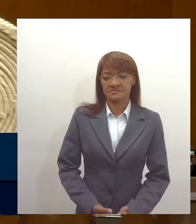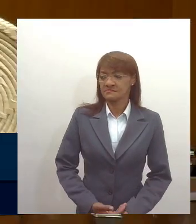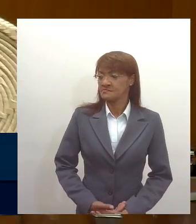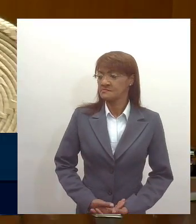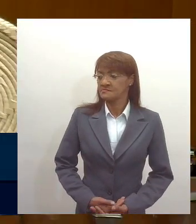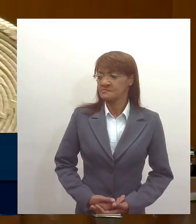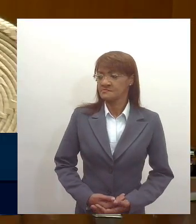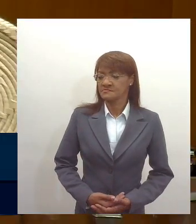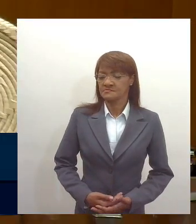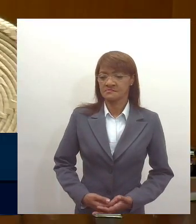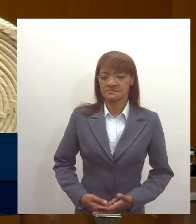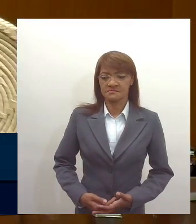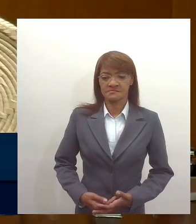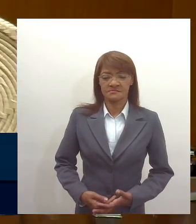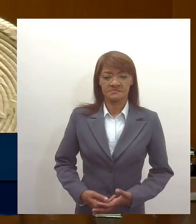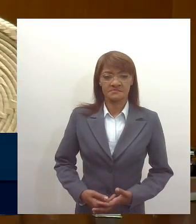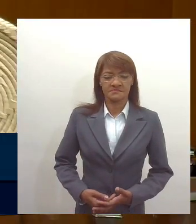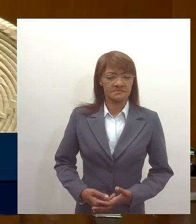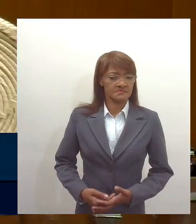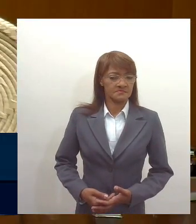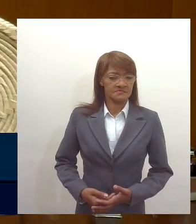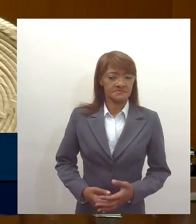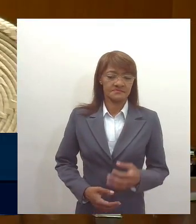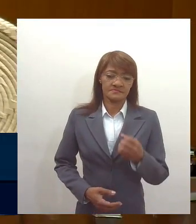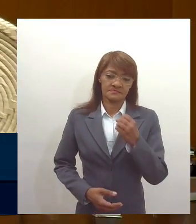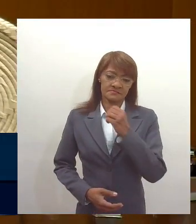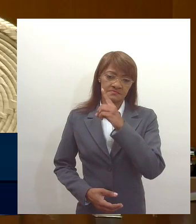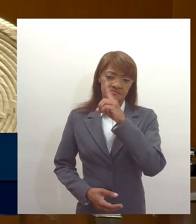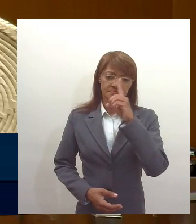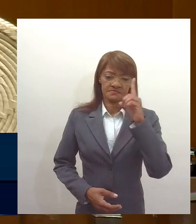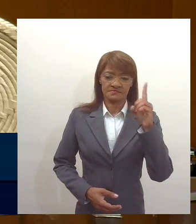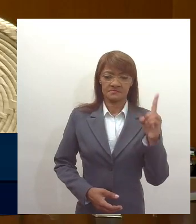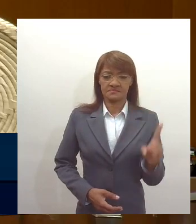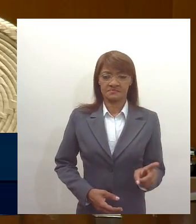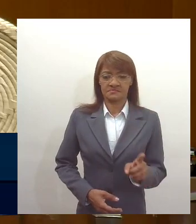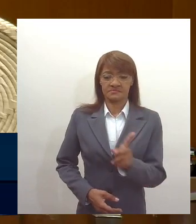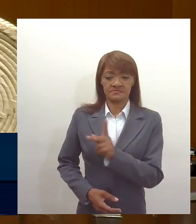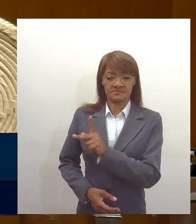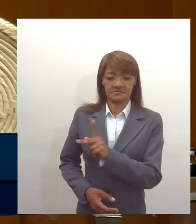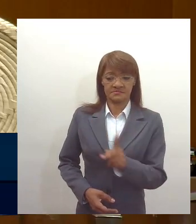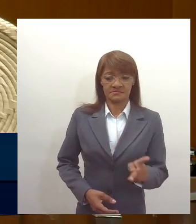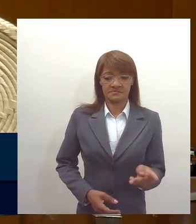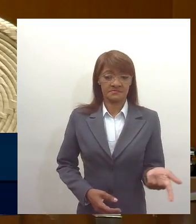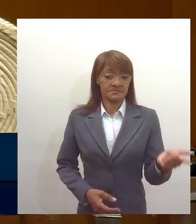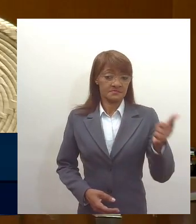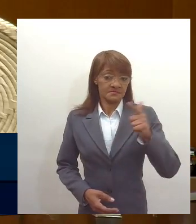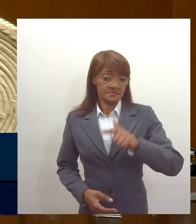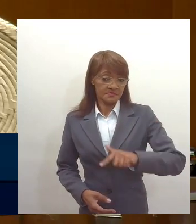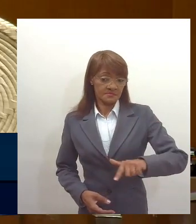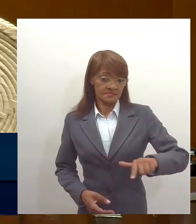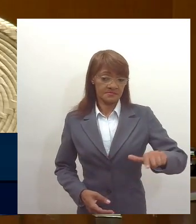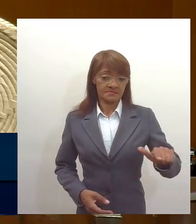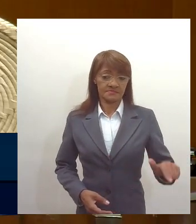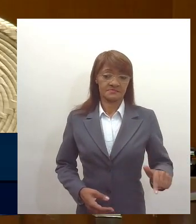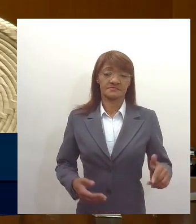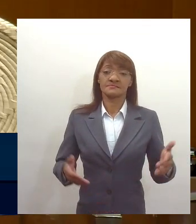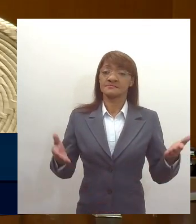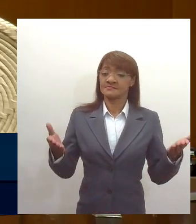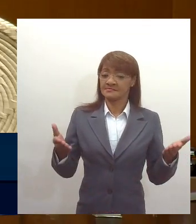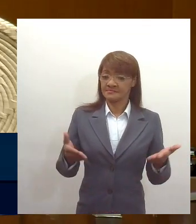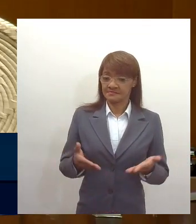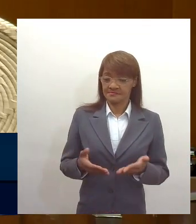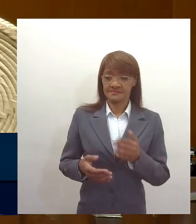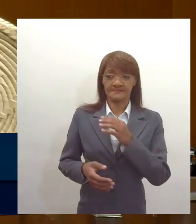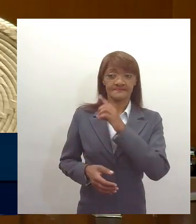Bom dia, seu presidente, novamente, agora, não, bom dia para os deputados e deputadas, agora que a casa